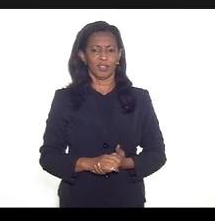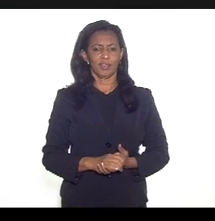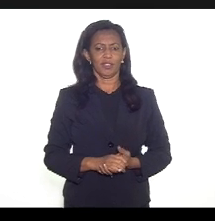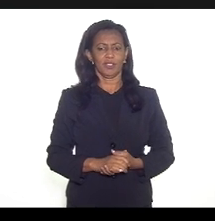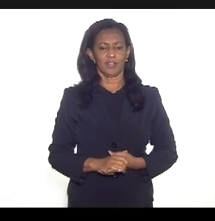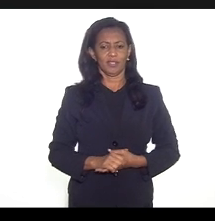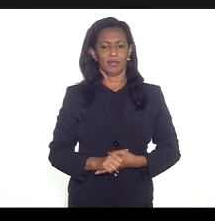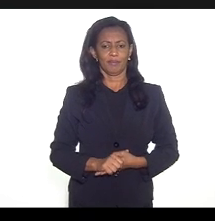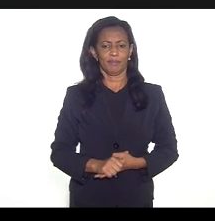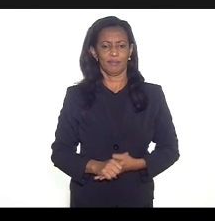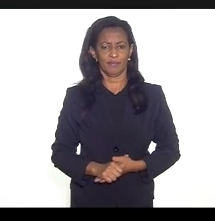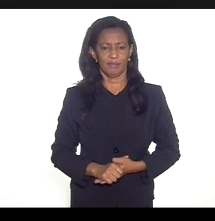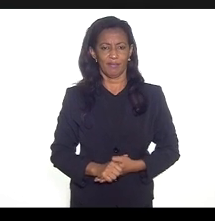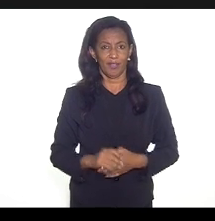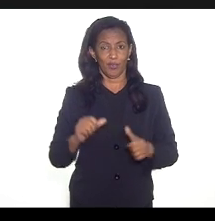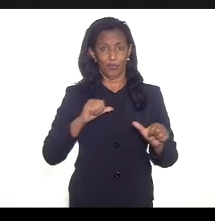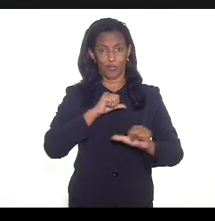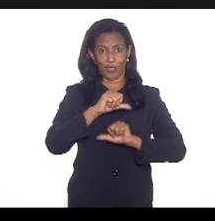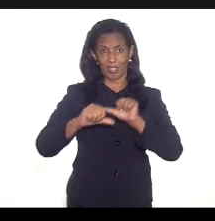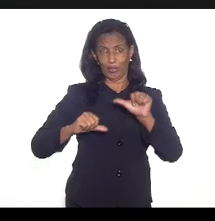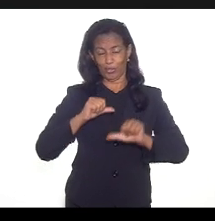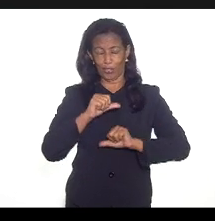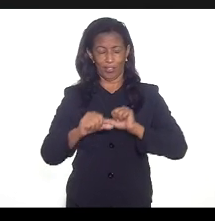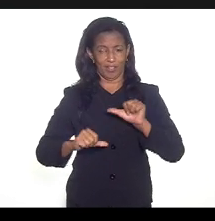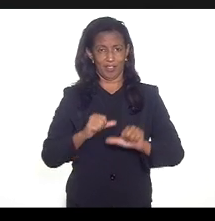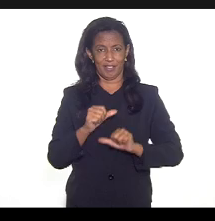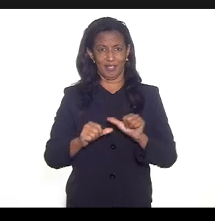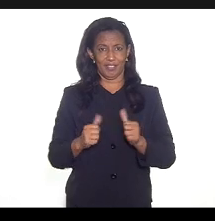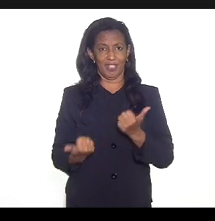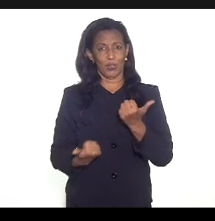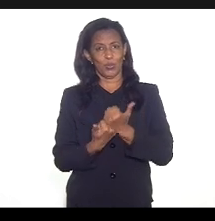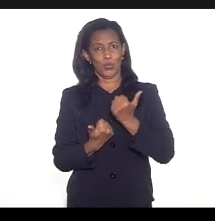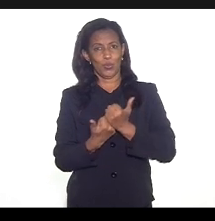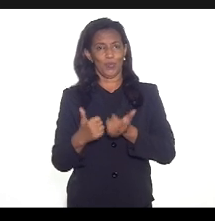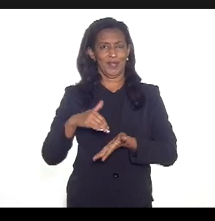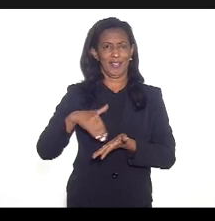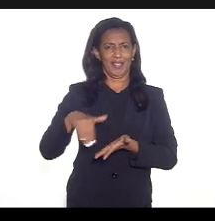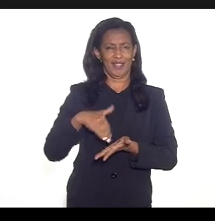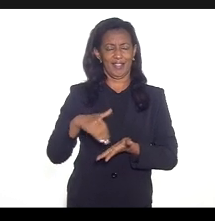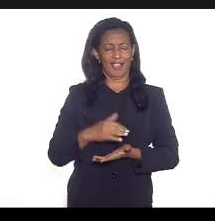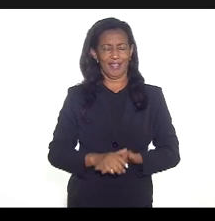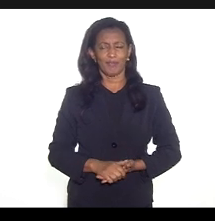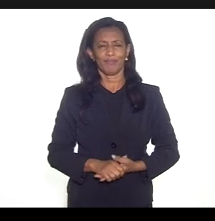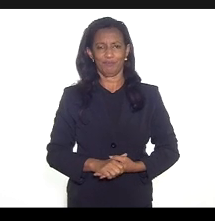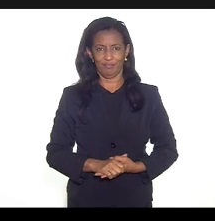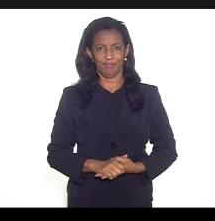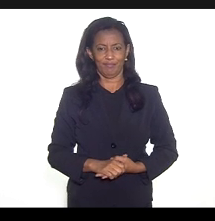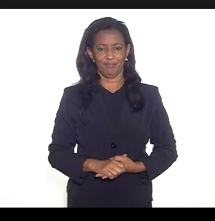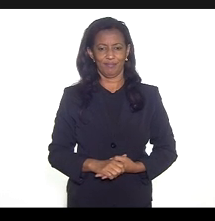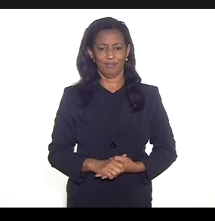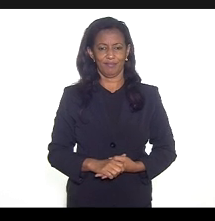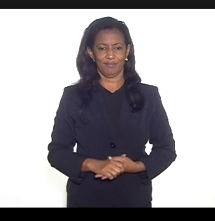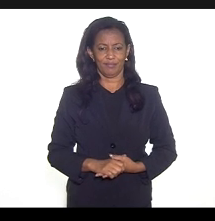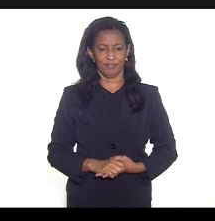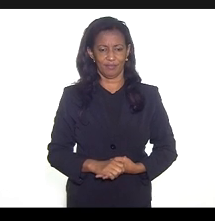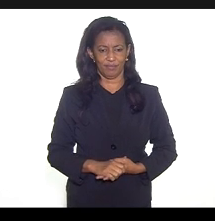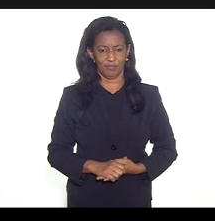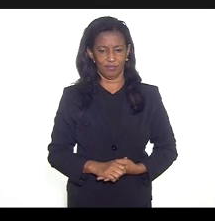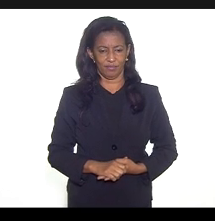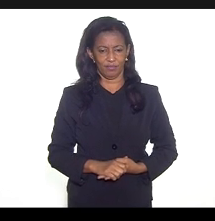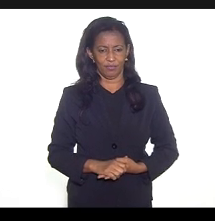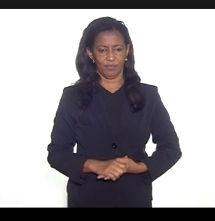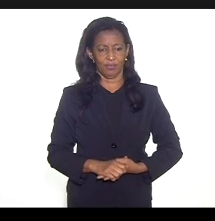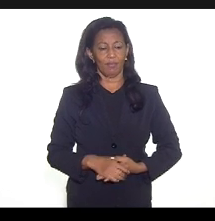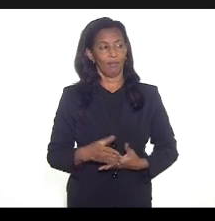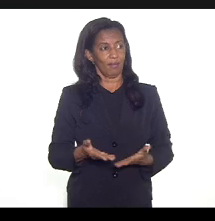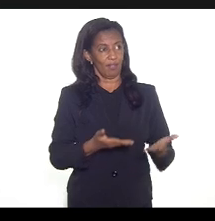aqui. Foi a troca, né, da subsecretária. Tá bom. Vamos lá, sim. Desculpe, Rosângela,